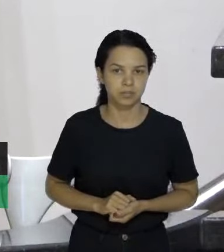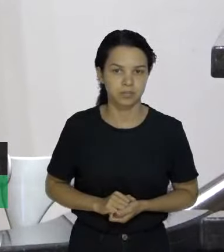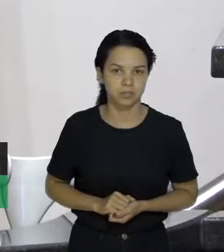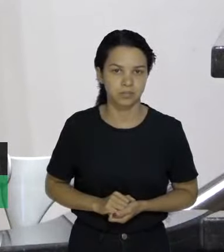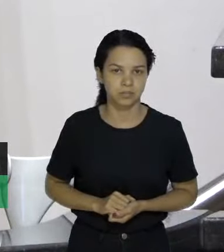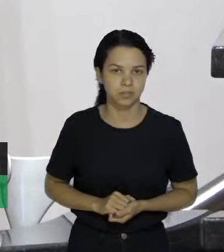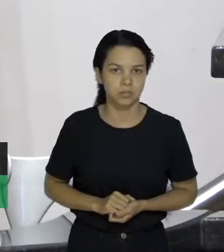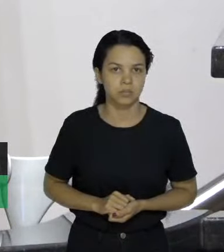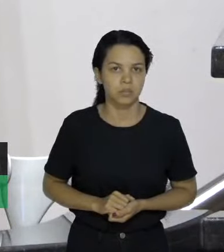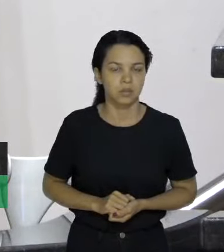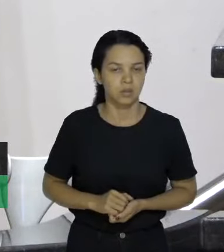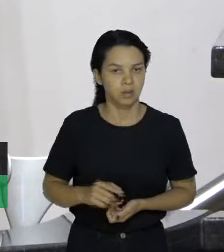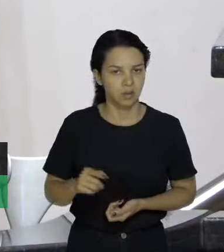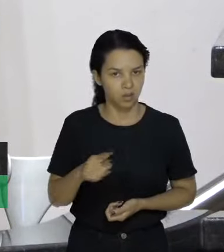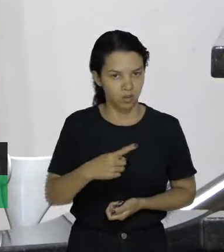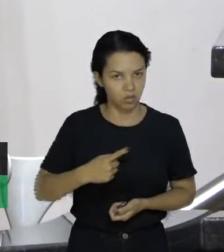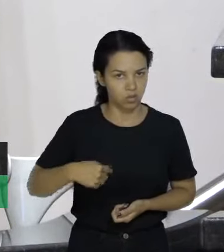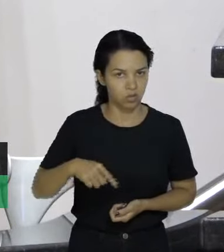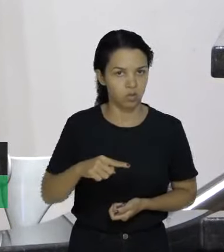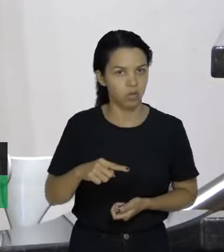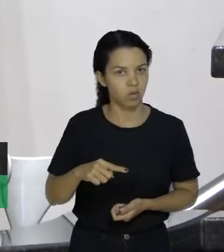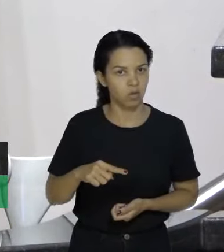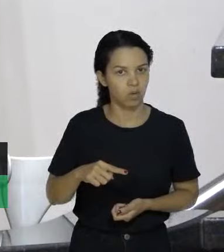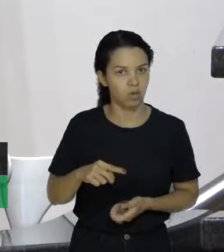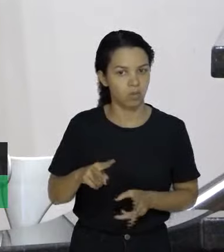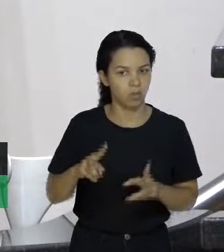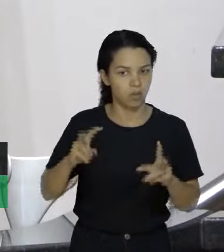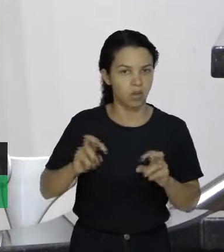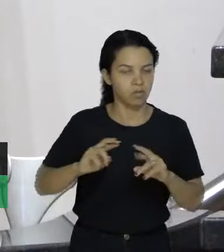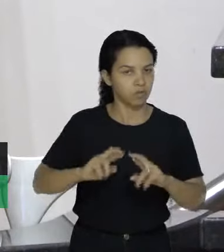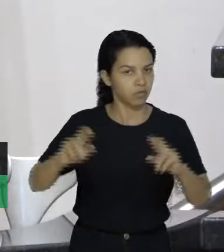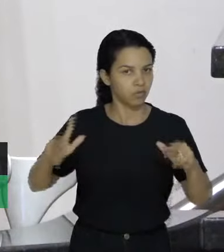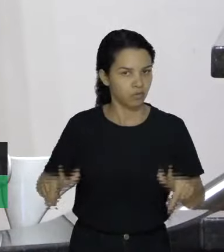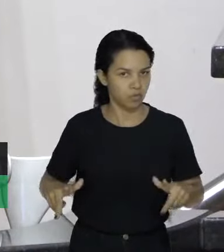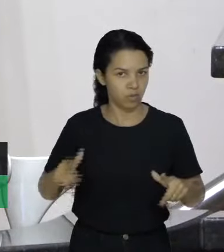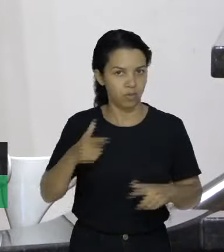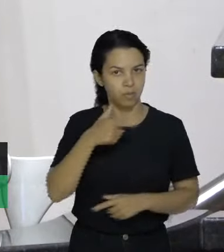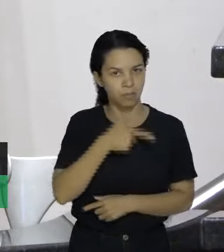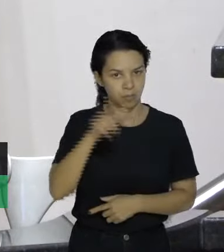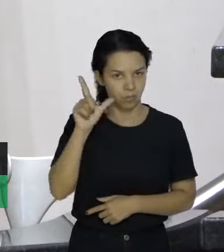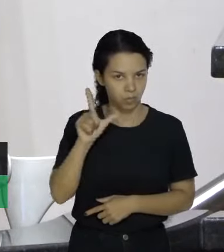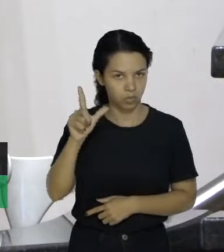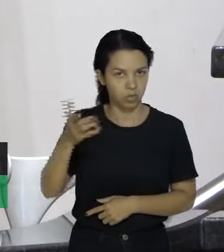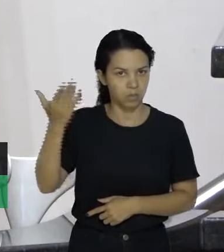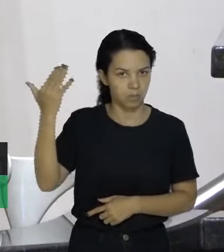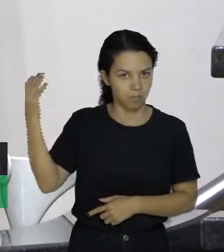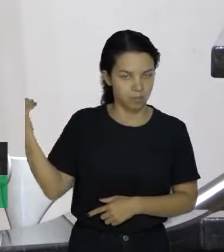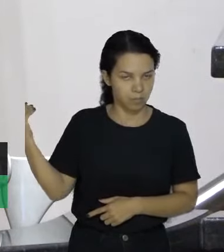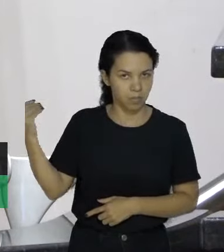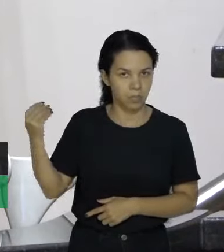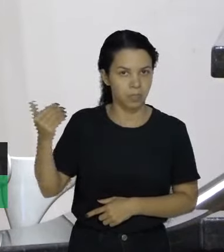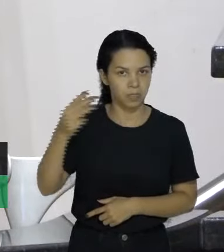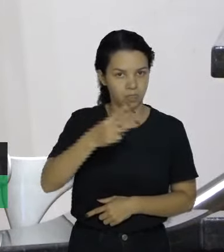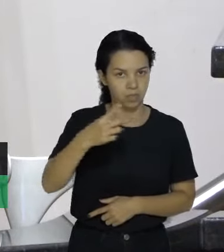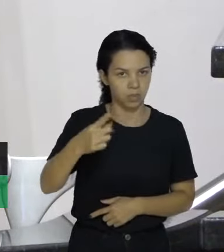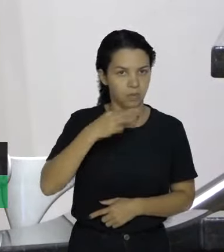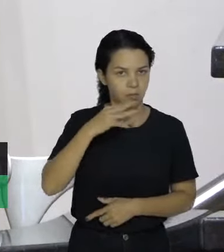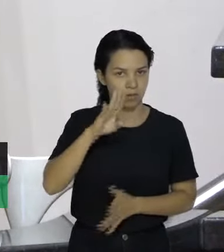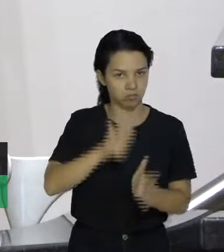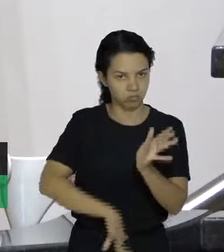é uma situação absolutamente distinta foi derrubada na noite de 31 de Março